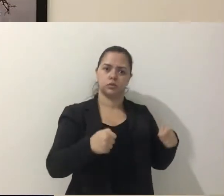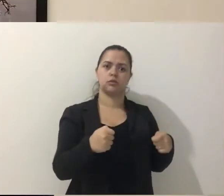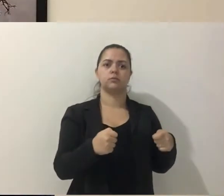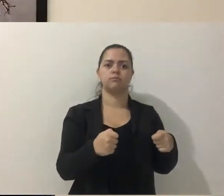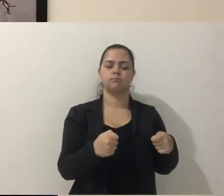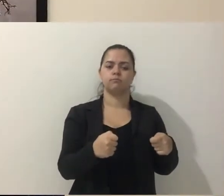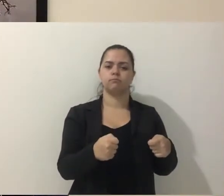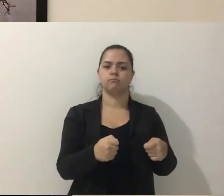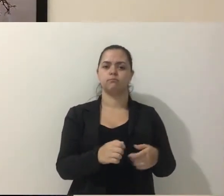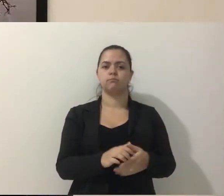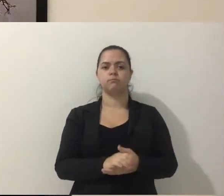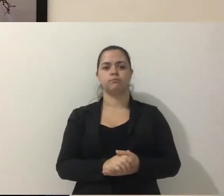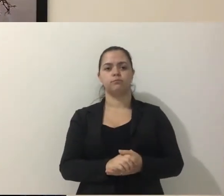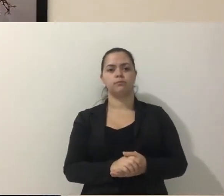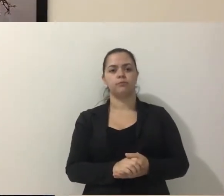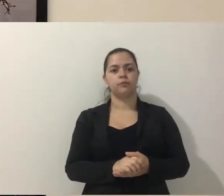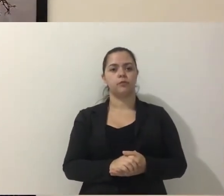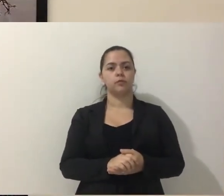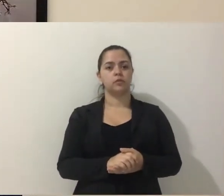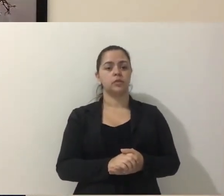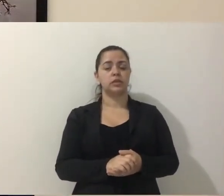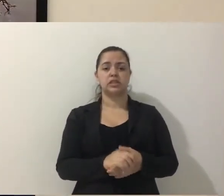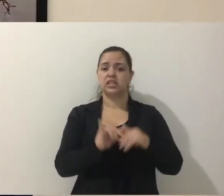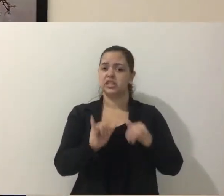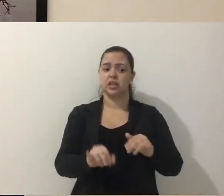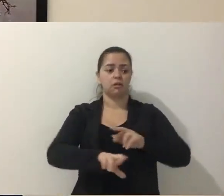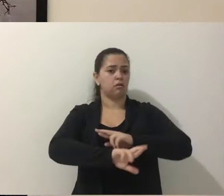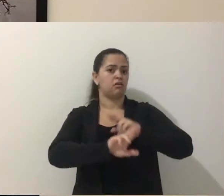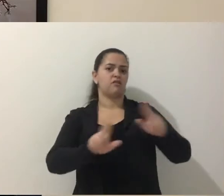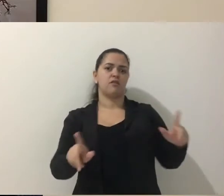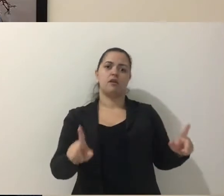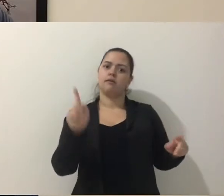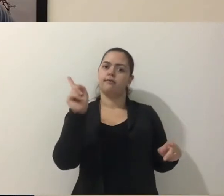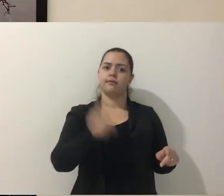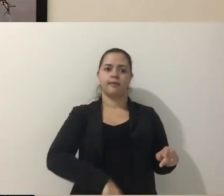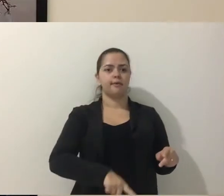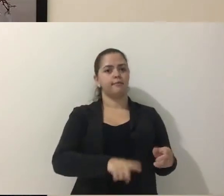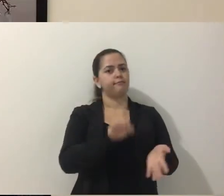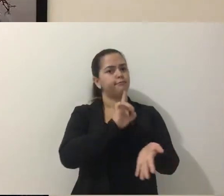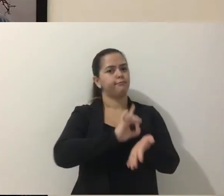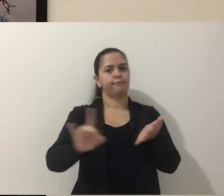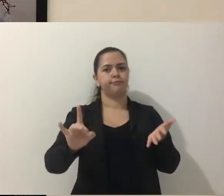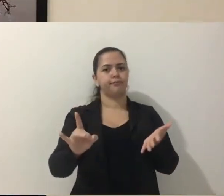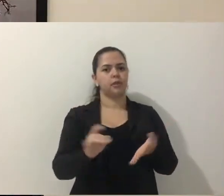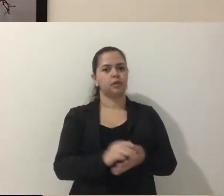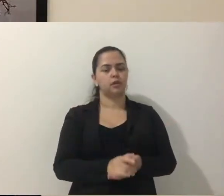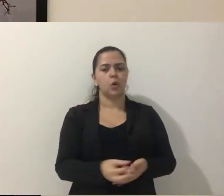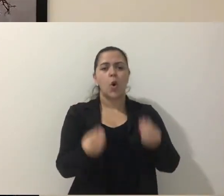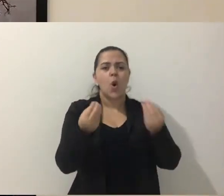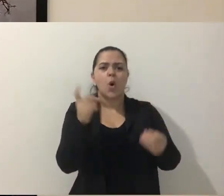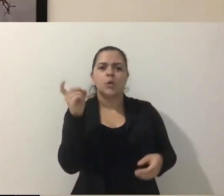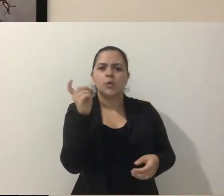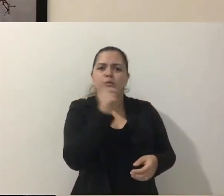ele finaliza, o que passar disso vem do maligno. Tem fundamento na mentira. Se o que eu estou dizendo não